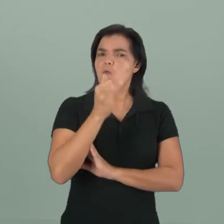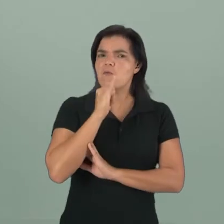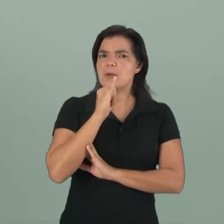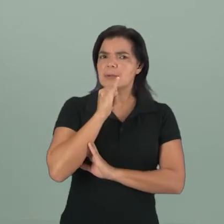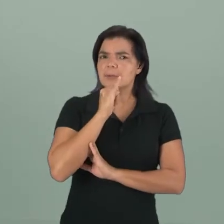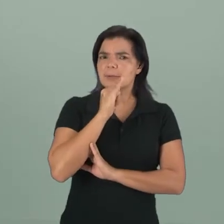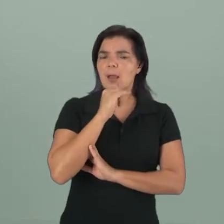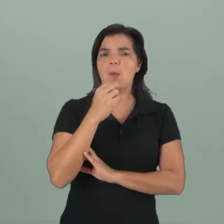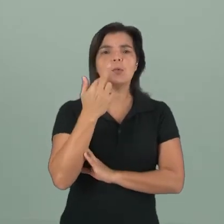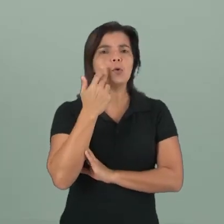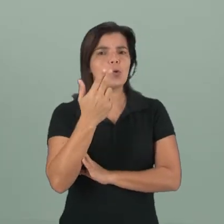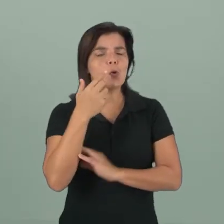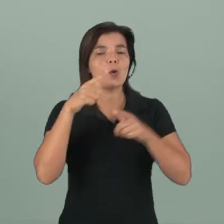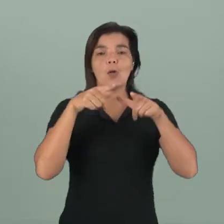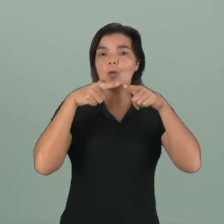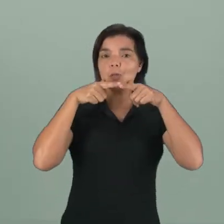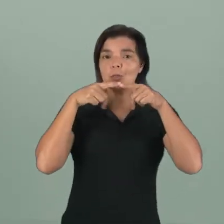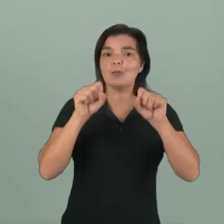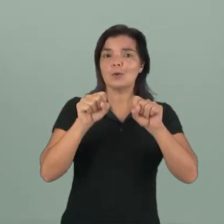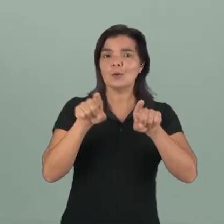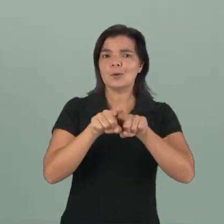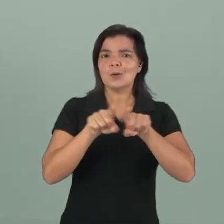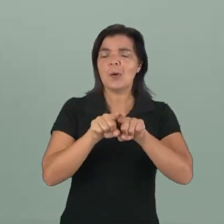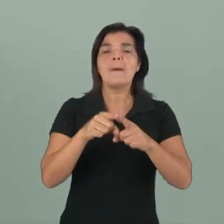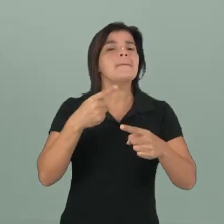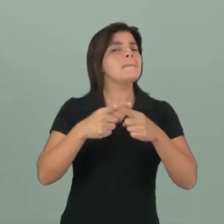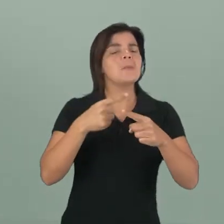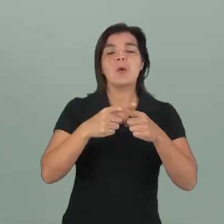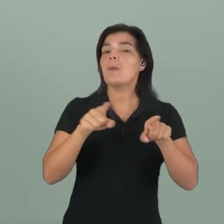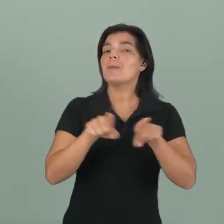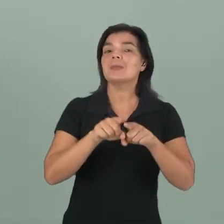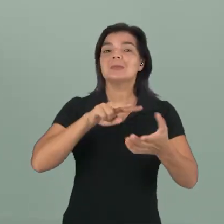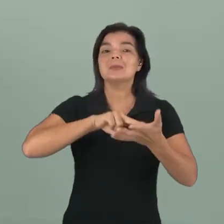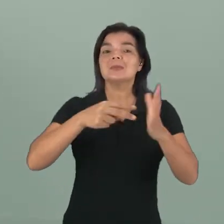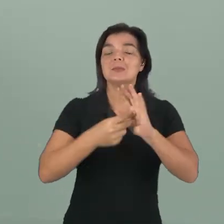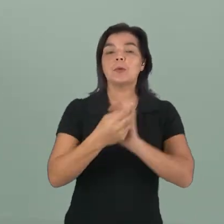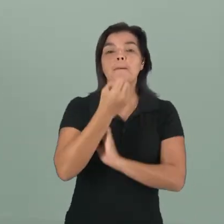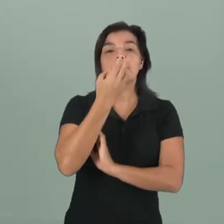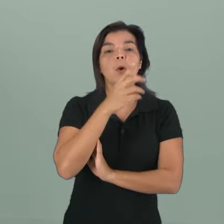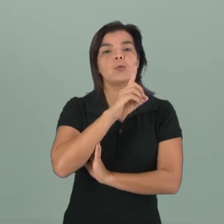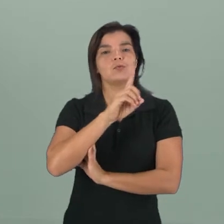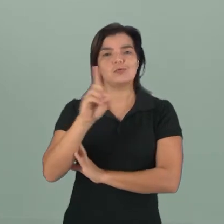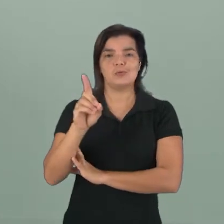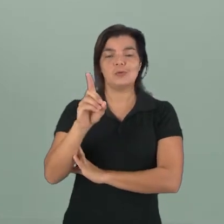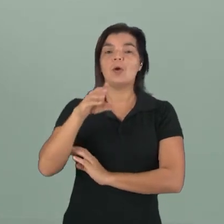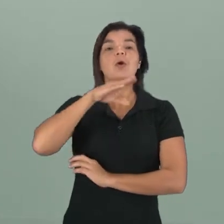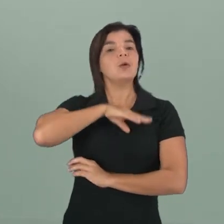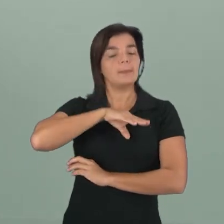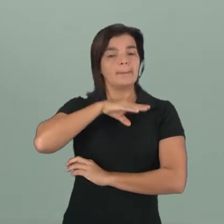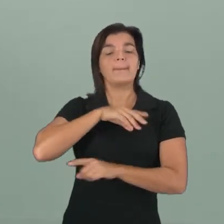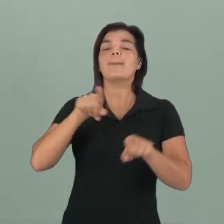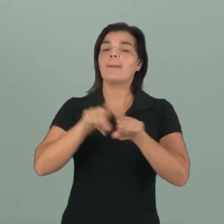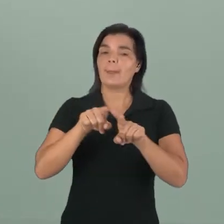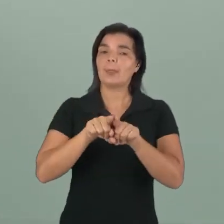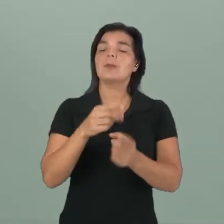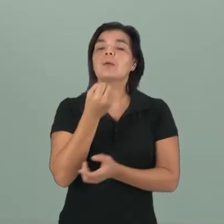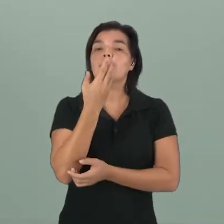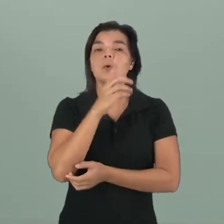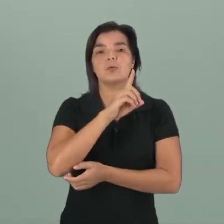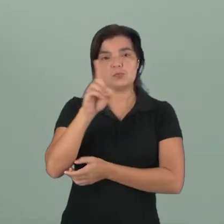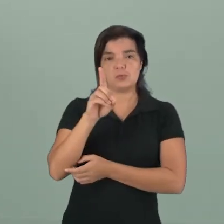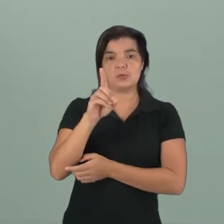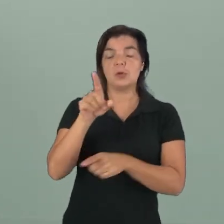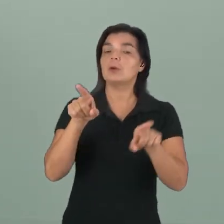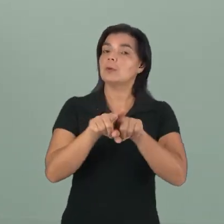estrangeirismo? Não, teacher, não é. Por quê? Porque good morning significa bom dia. E aqui no Brasil eu uso bom dia, eu não uso good